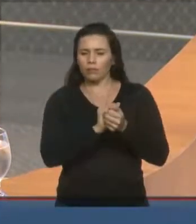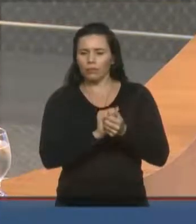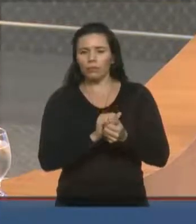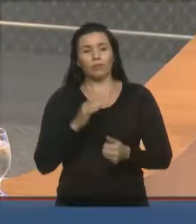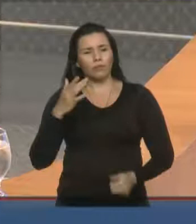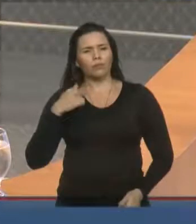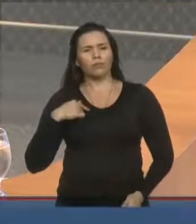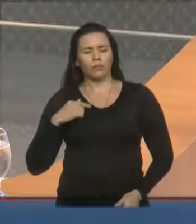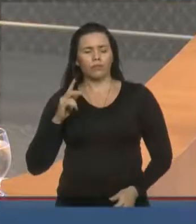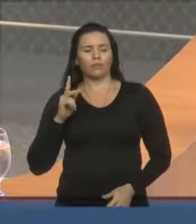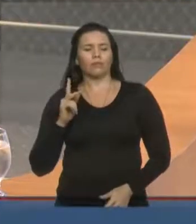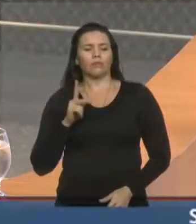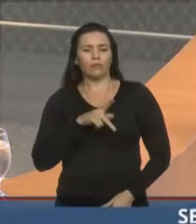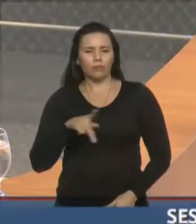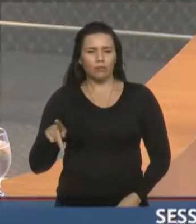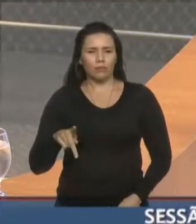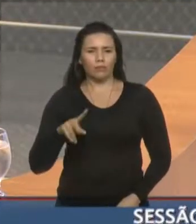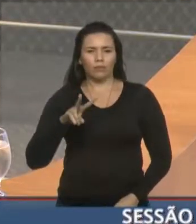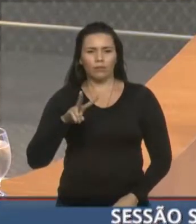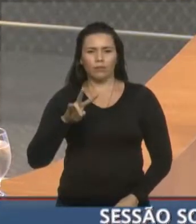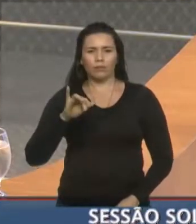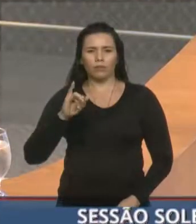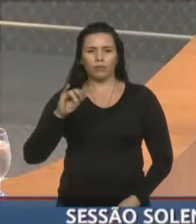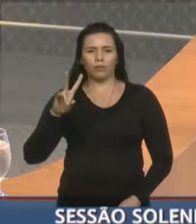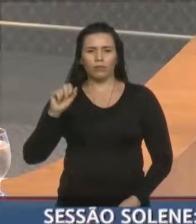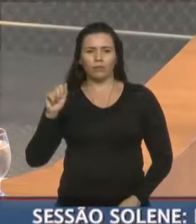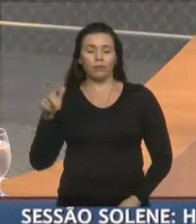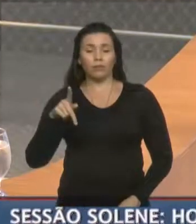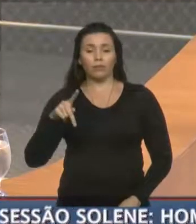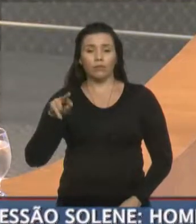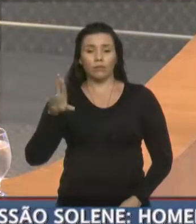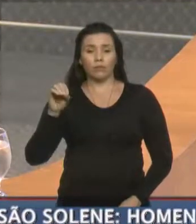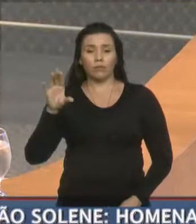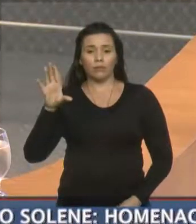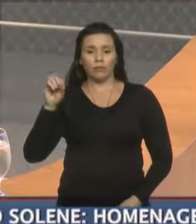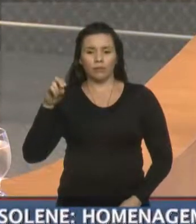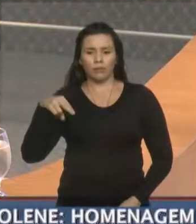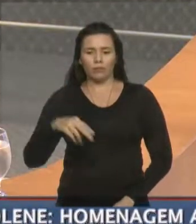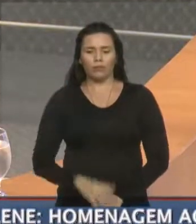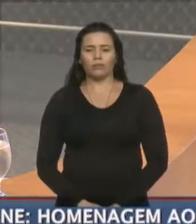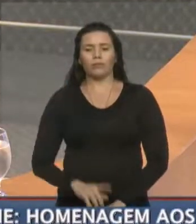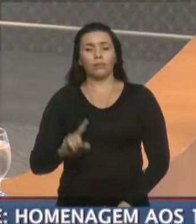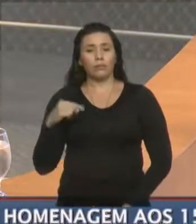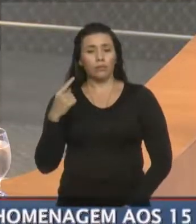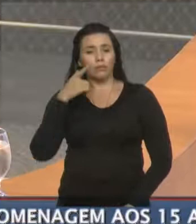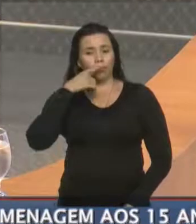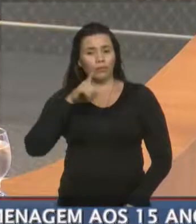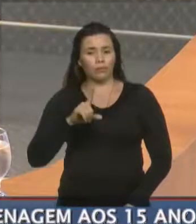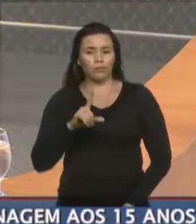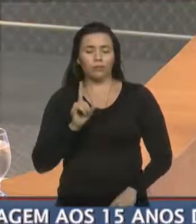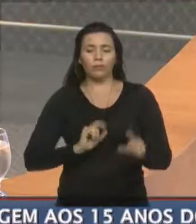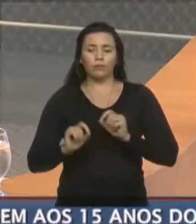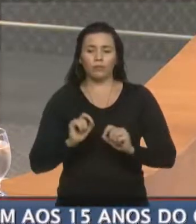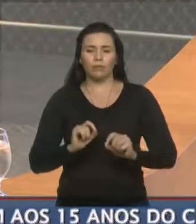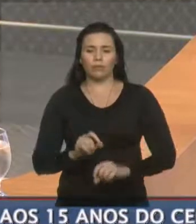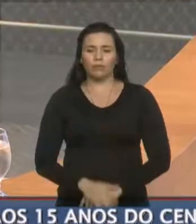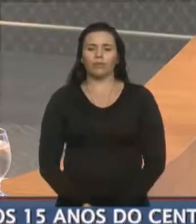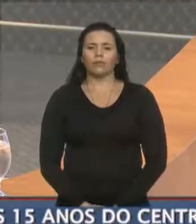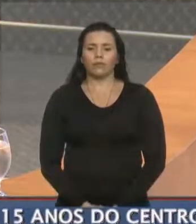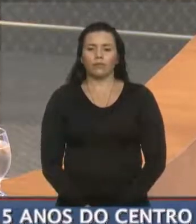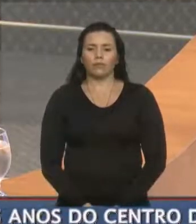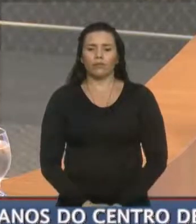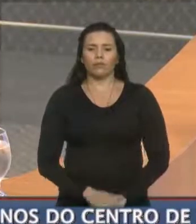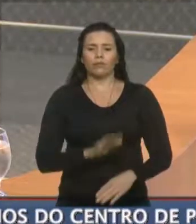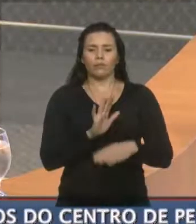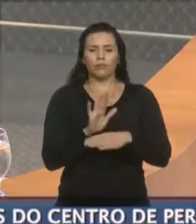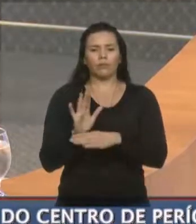PROCON, e nós conseguimos, através dessa união de esforços, descentralizar os serviços da cidadania em nosso Estado, saindo de